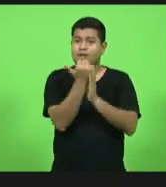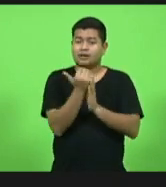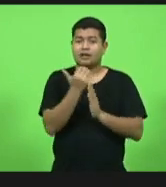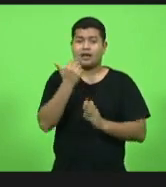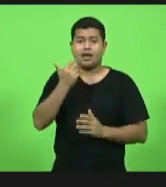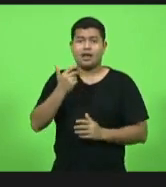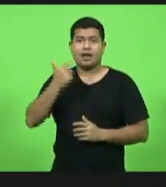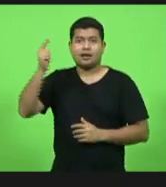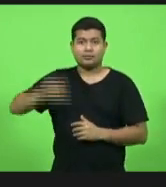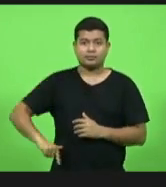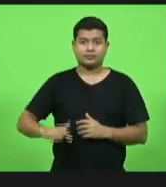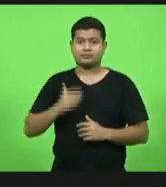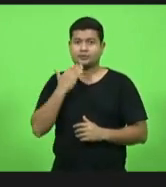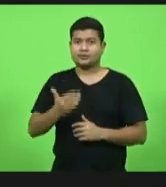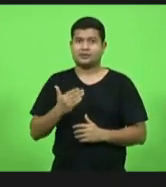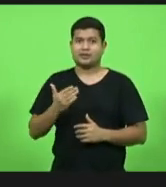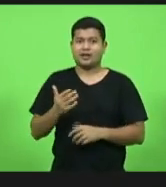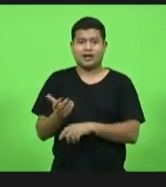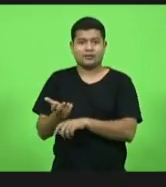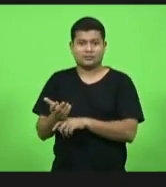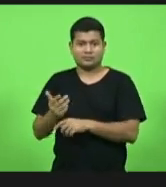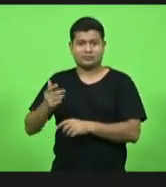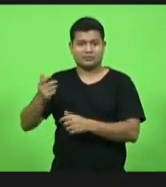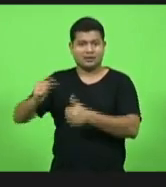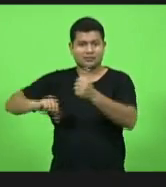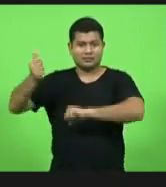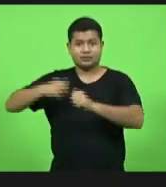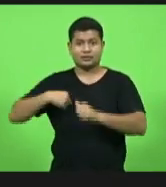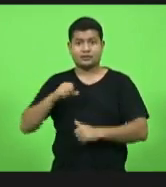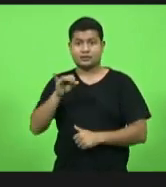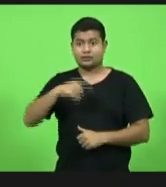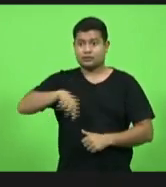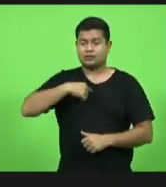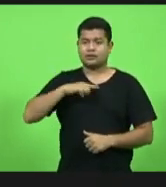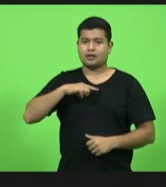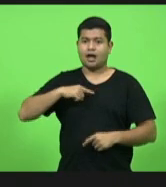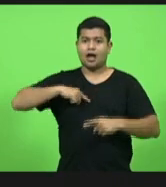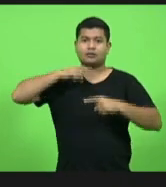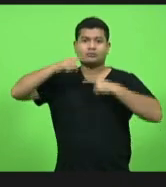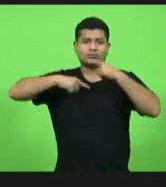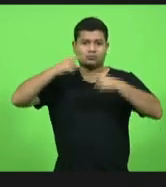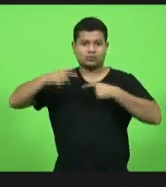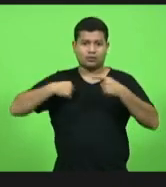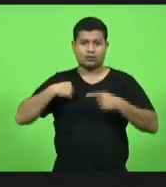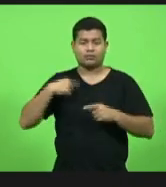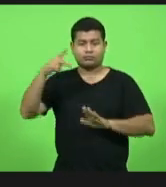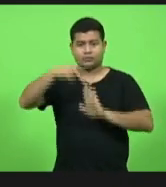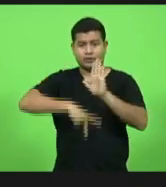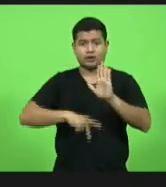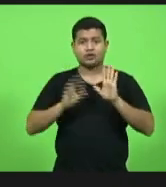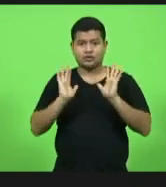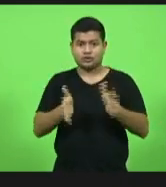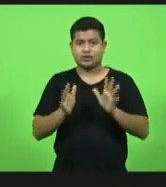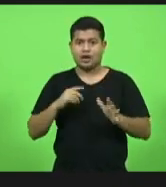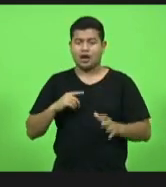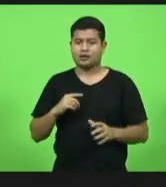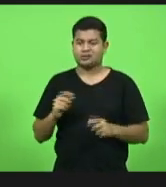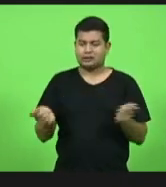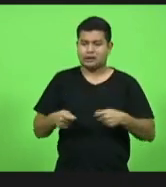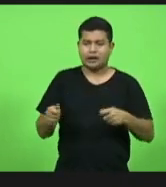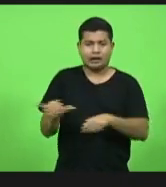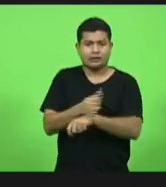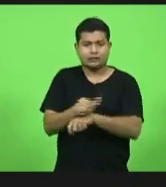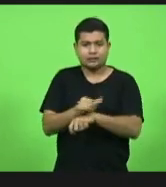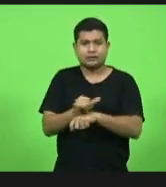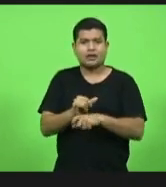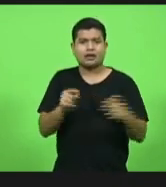diligência. Todos nós, deputados, quando tivemos dúvidas sobre algum projeto, já podemos utilizar esse dispositivo.